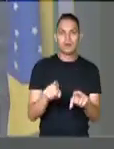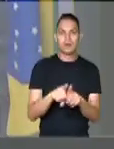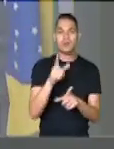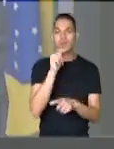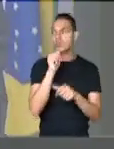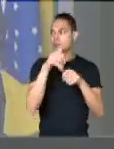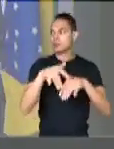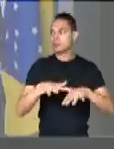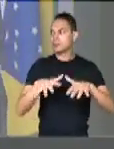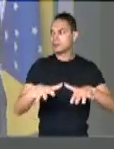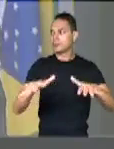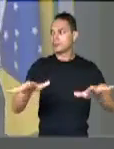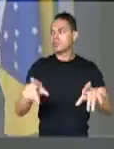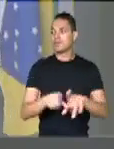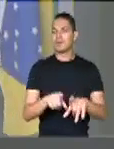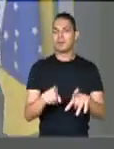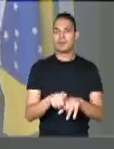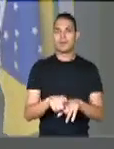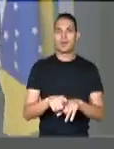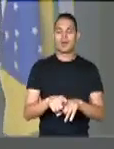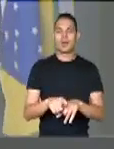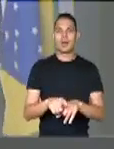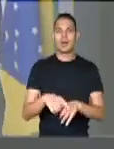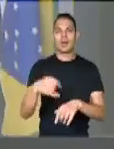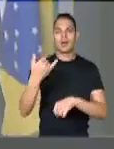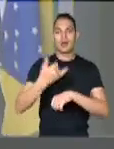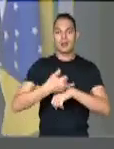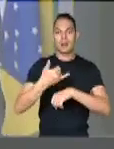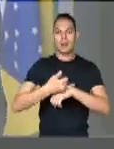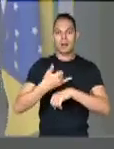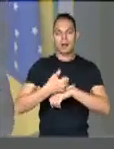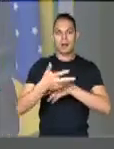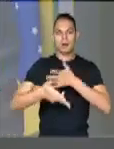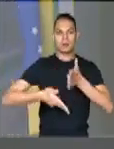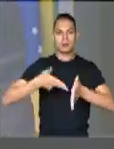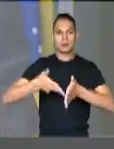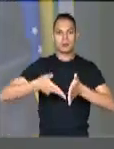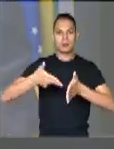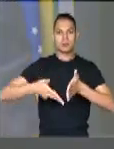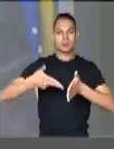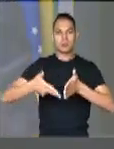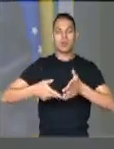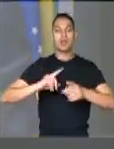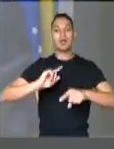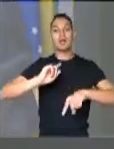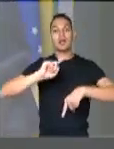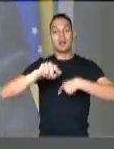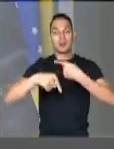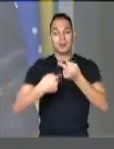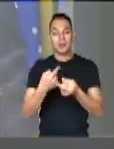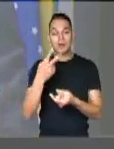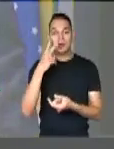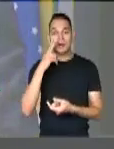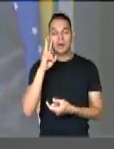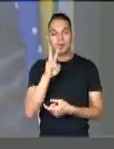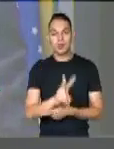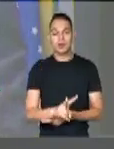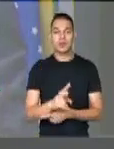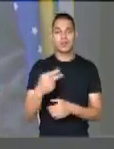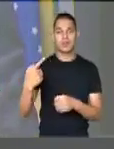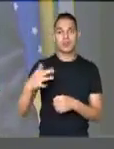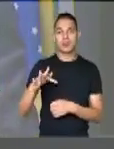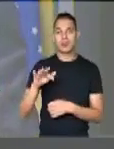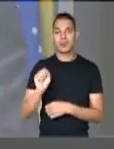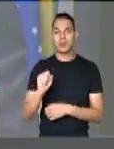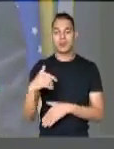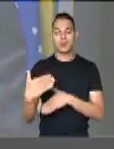depois pelas ferrovias, e mais adiante nós vimos Feira de Santana se desenvolver